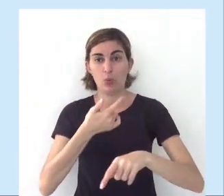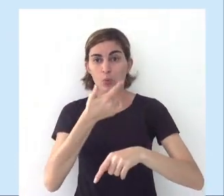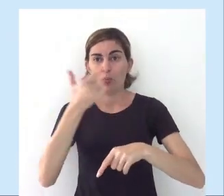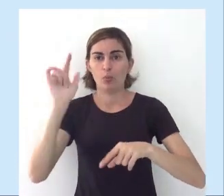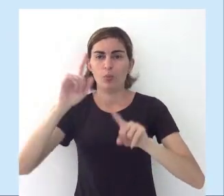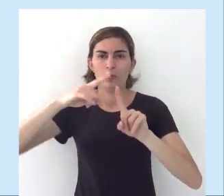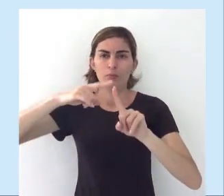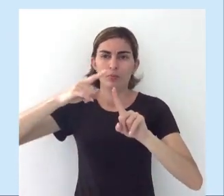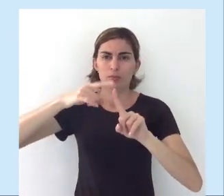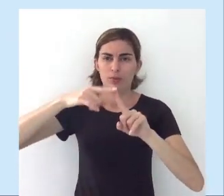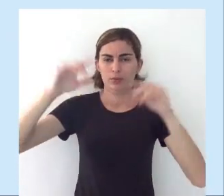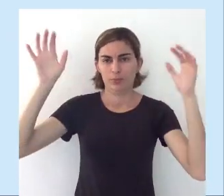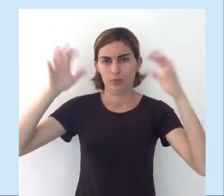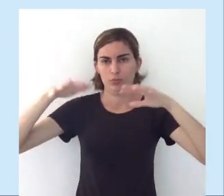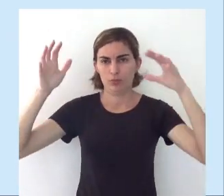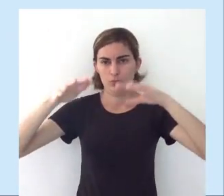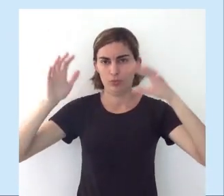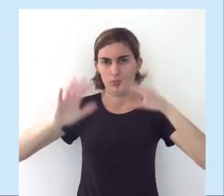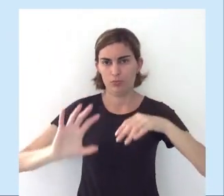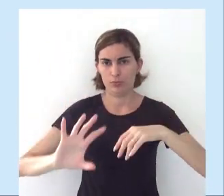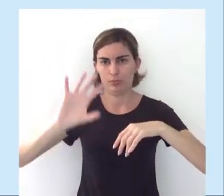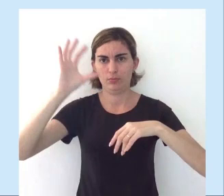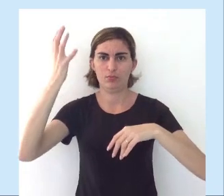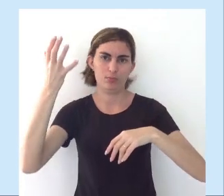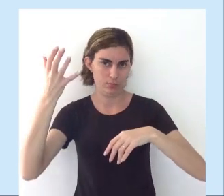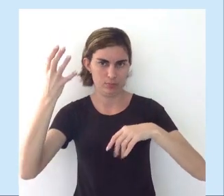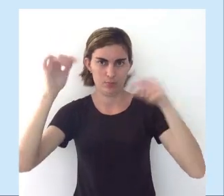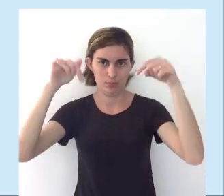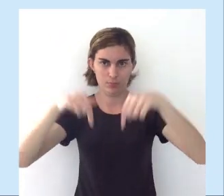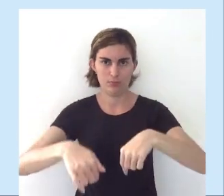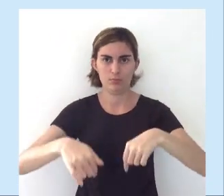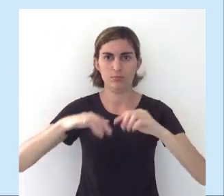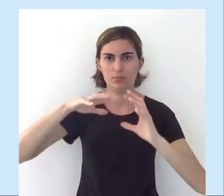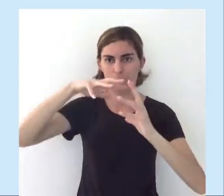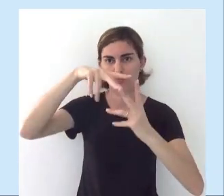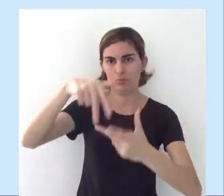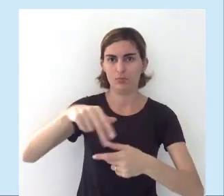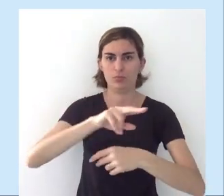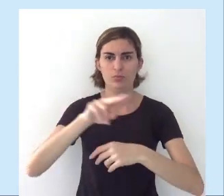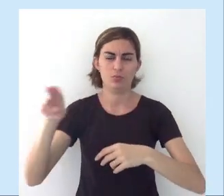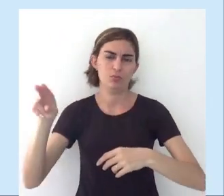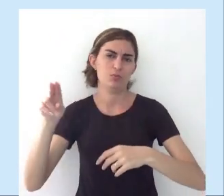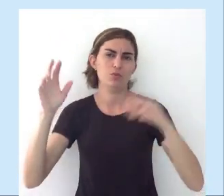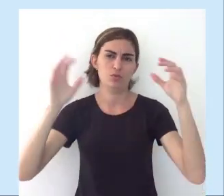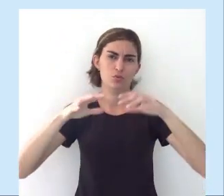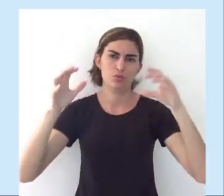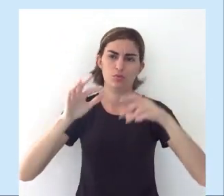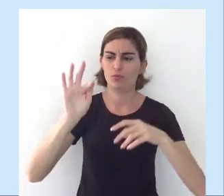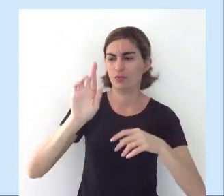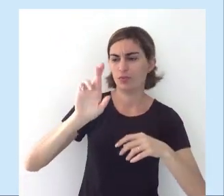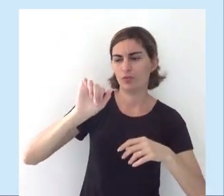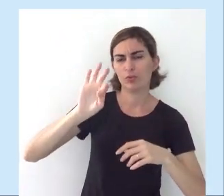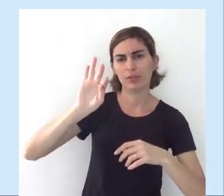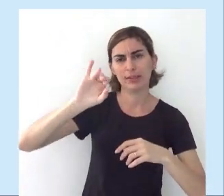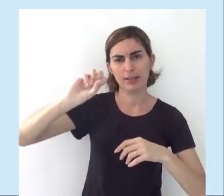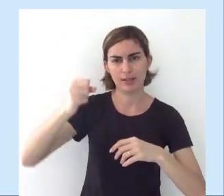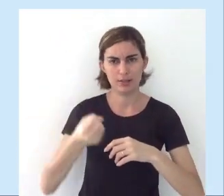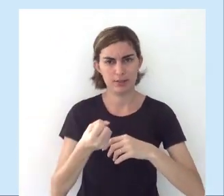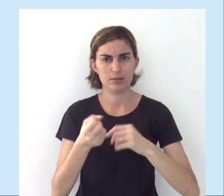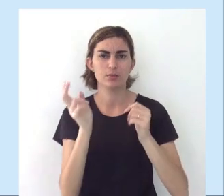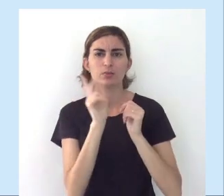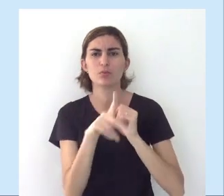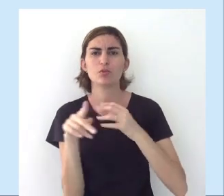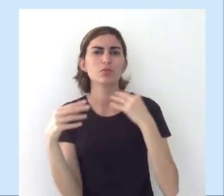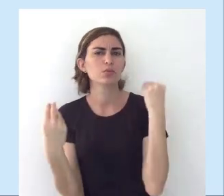um outro tipo de chuva, tá, que acontece aqui no nosso planeta, chamada de chuvas frontais. Tá?